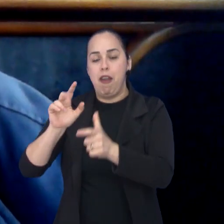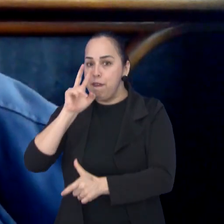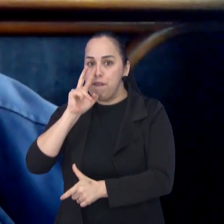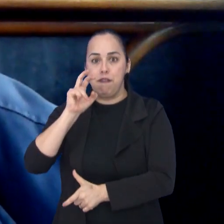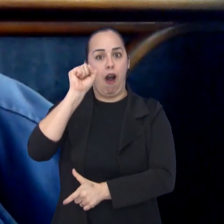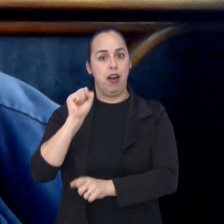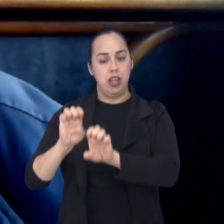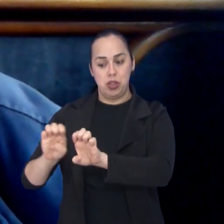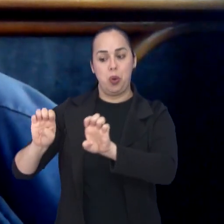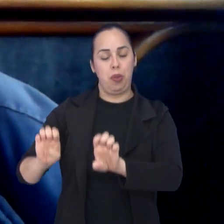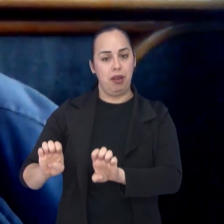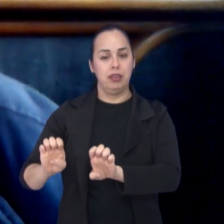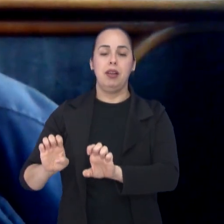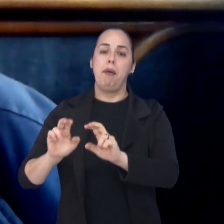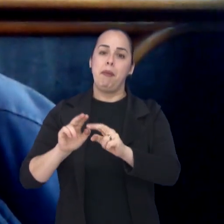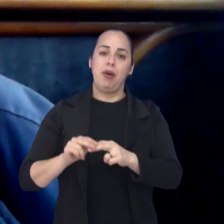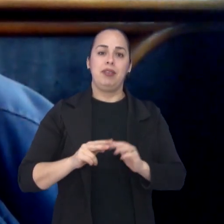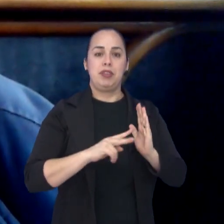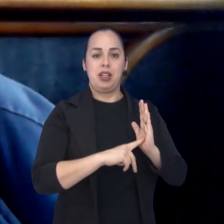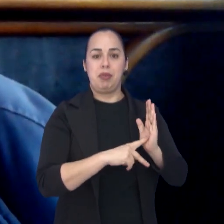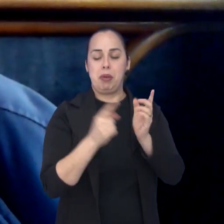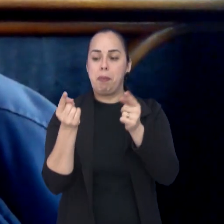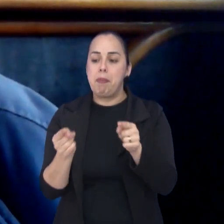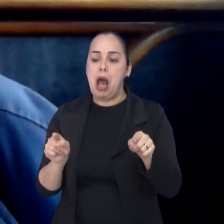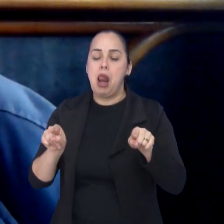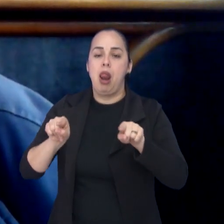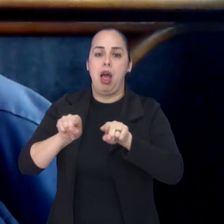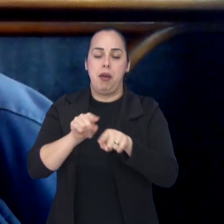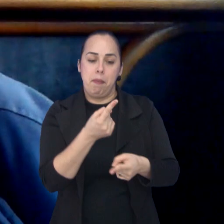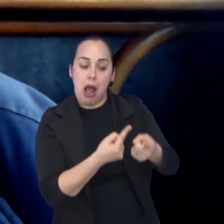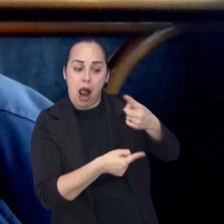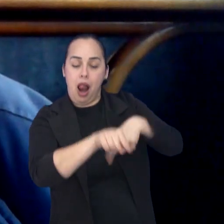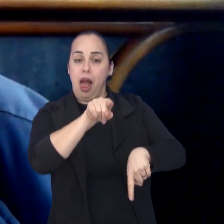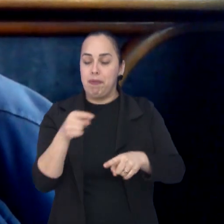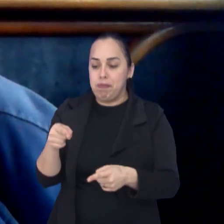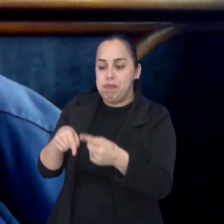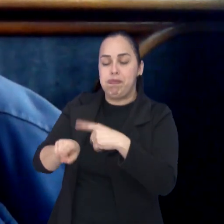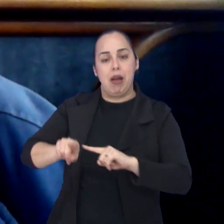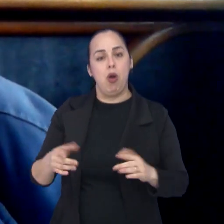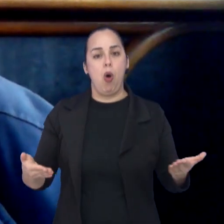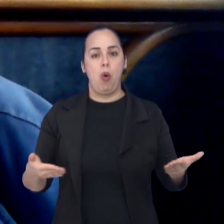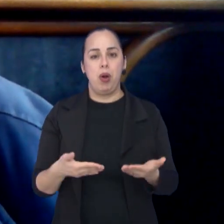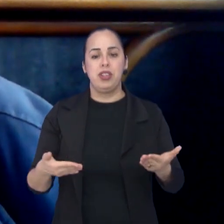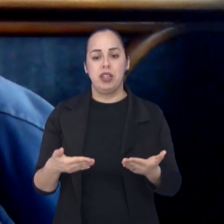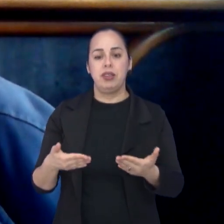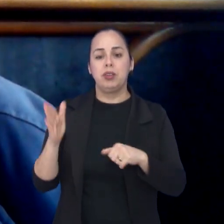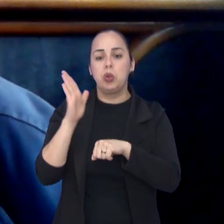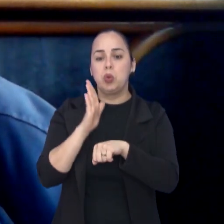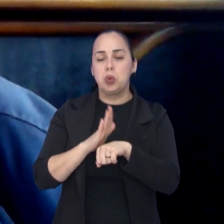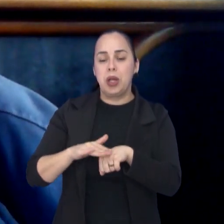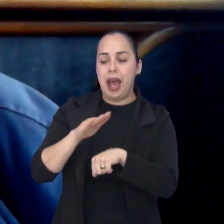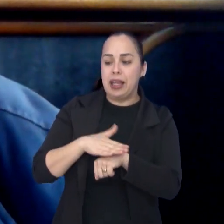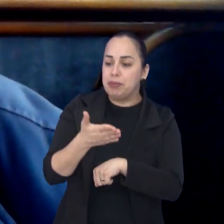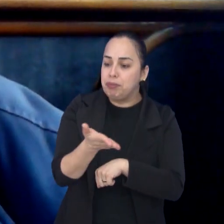vai aumentando e o sindicato, junto com eles, vai se fortalecendo. Nós temos hoje um carinho muito grande por